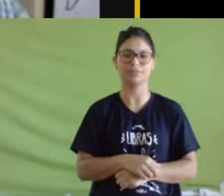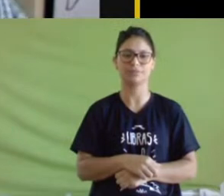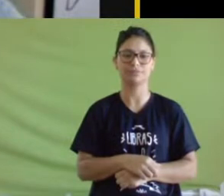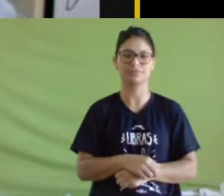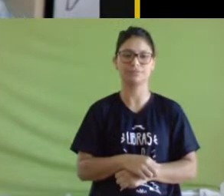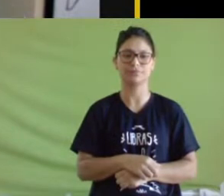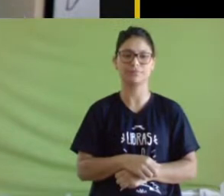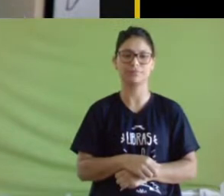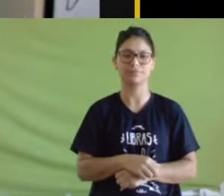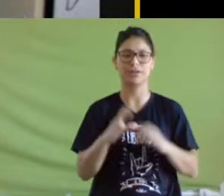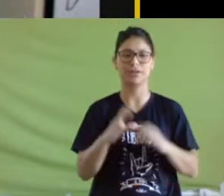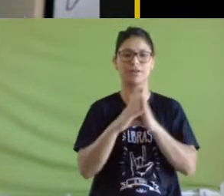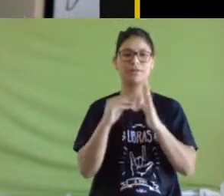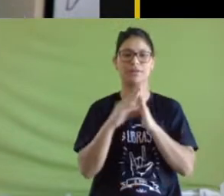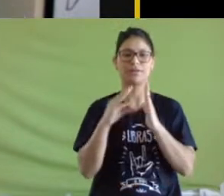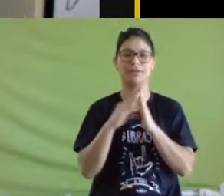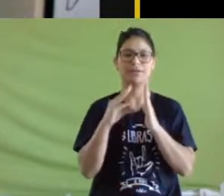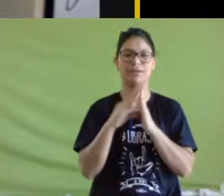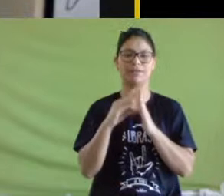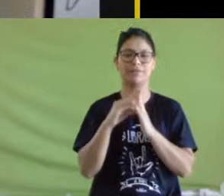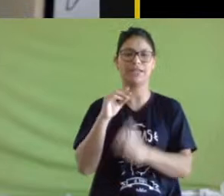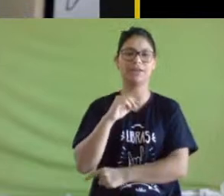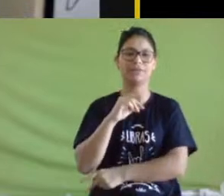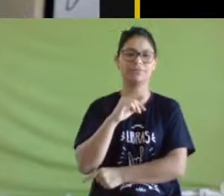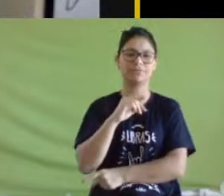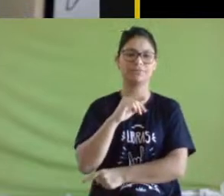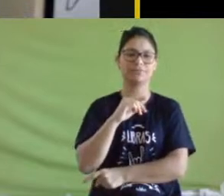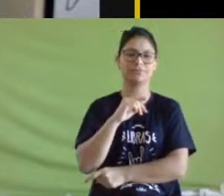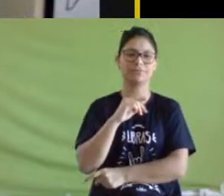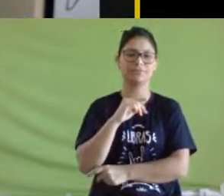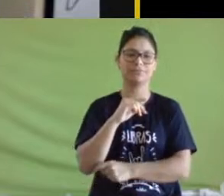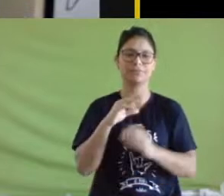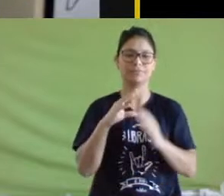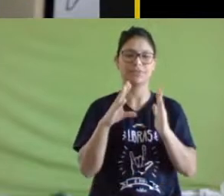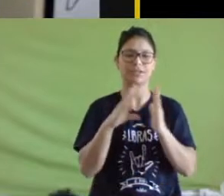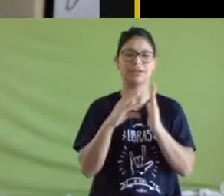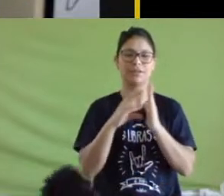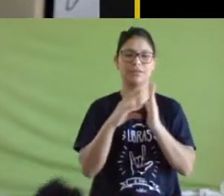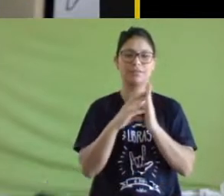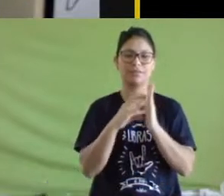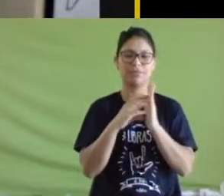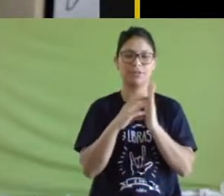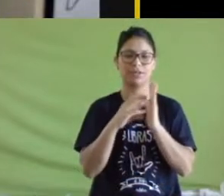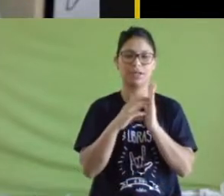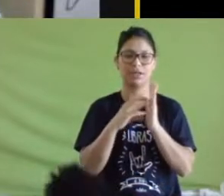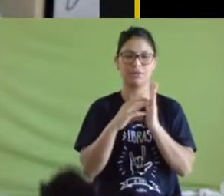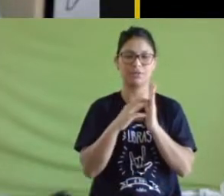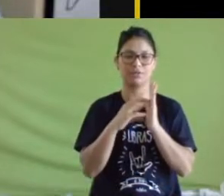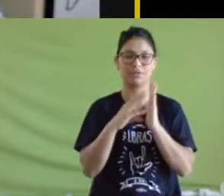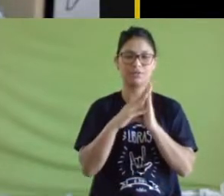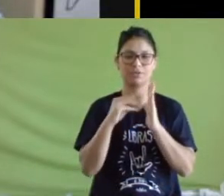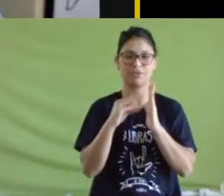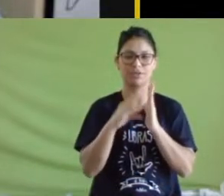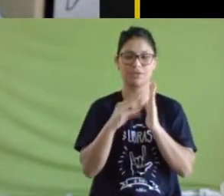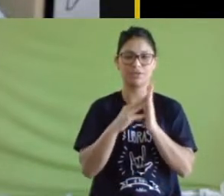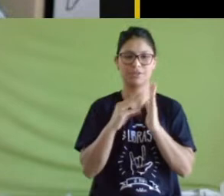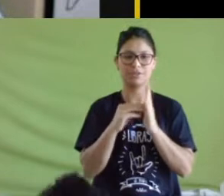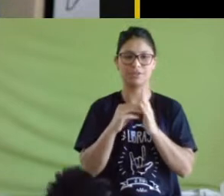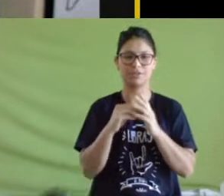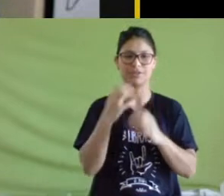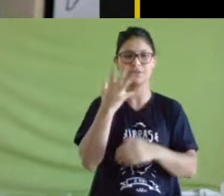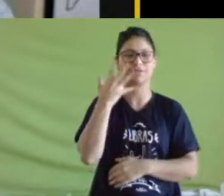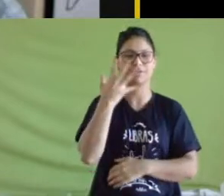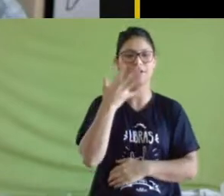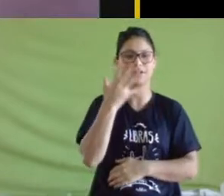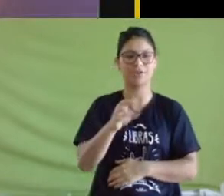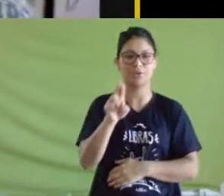esses modelos de fala, eles, a gente sabe, eles permaneceram válidos ou sendo usados até